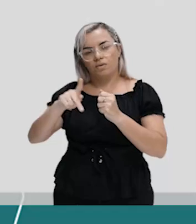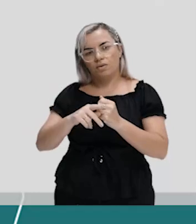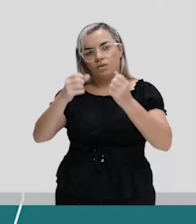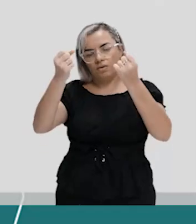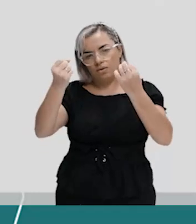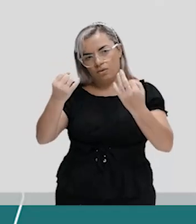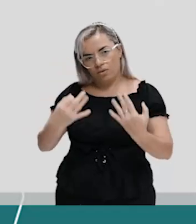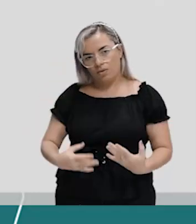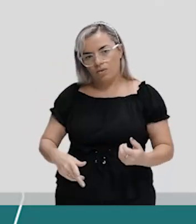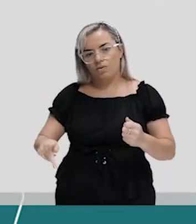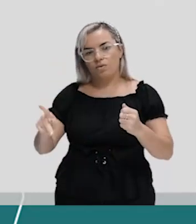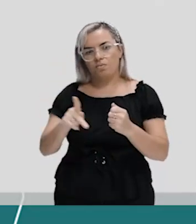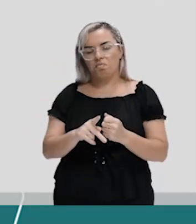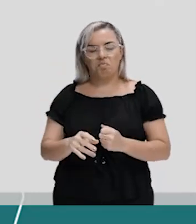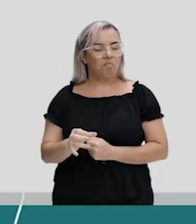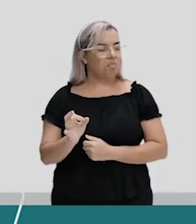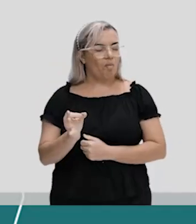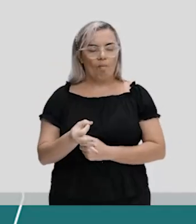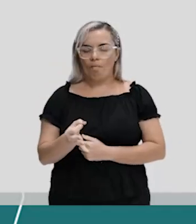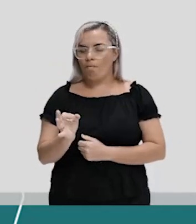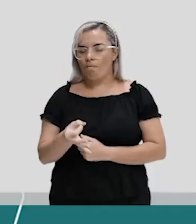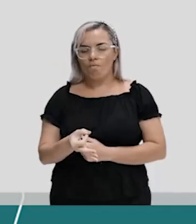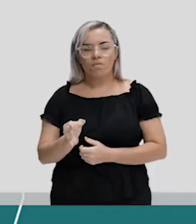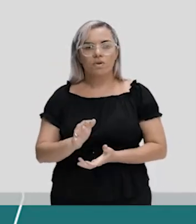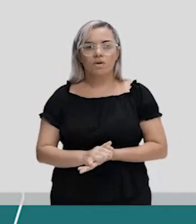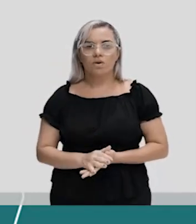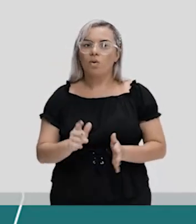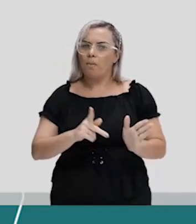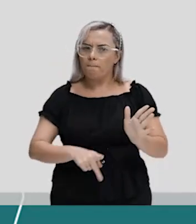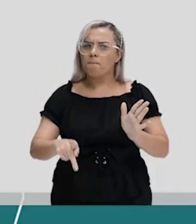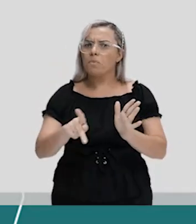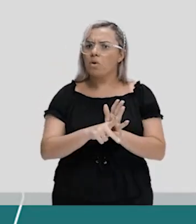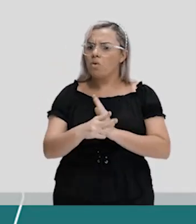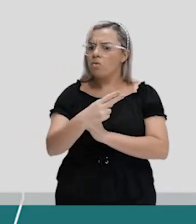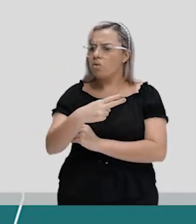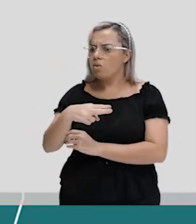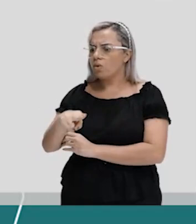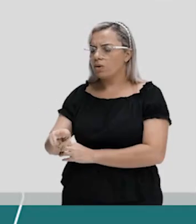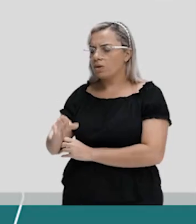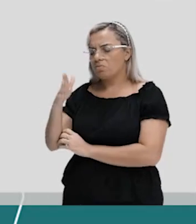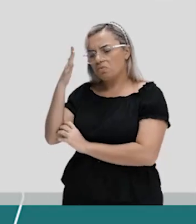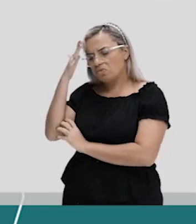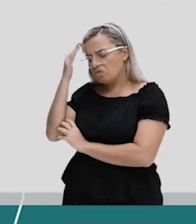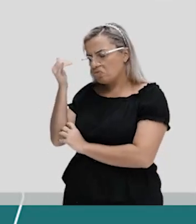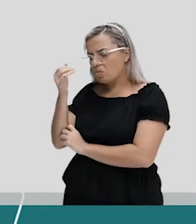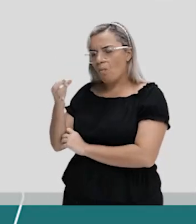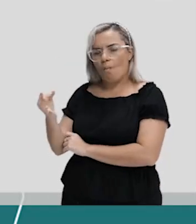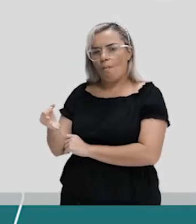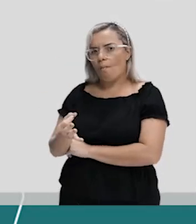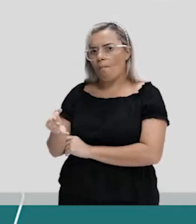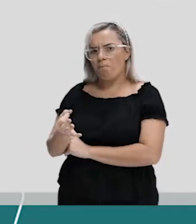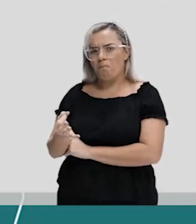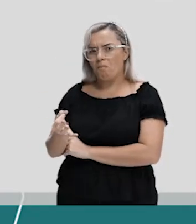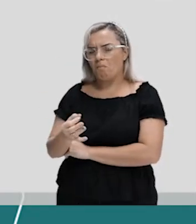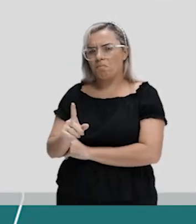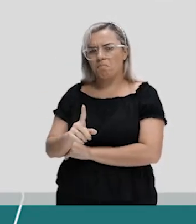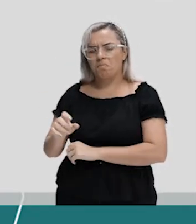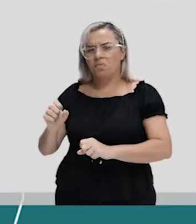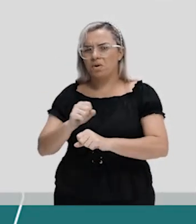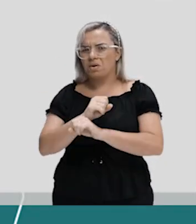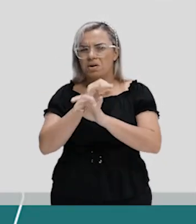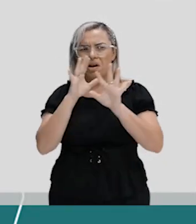os pronomes indefinidos. O próprio nome já diz, ele indefine, né? Ele não deixa de